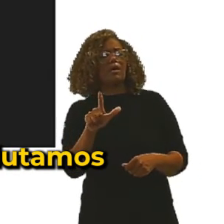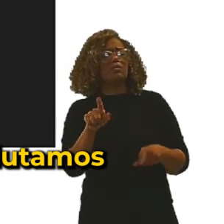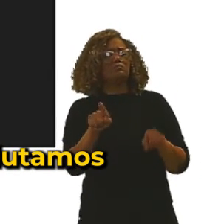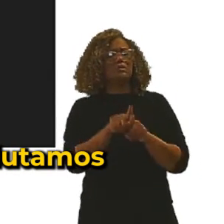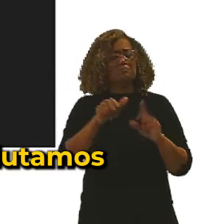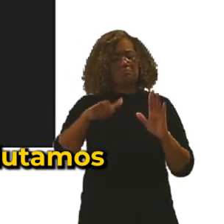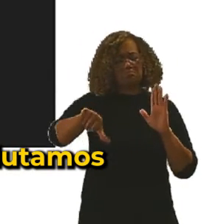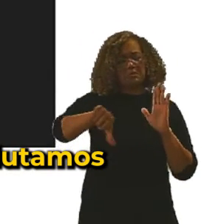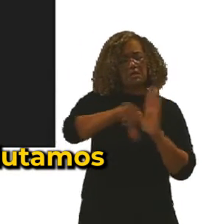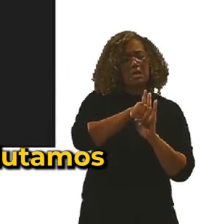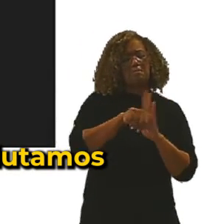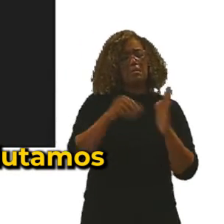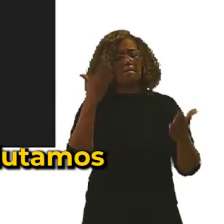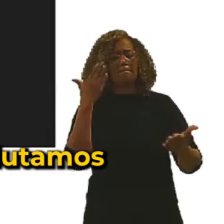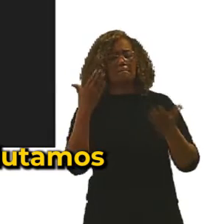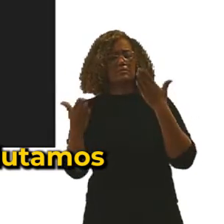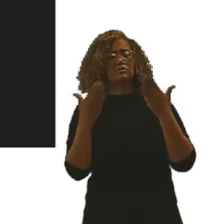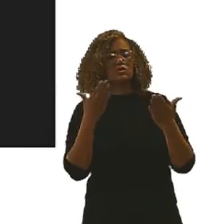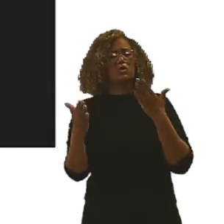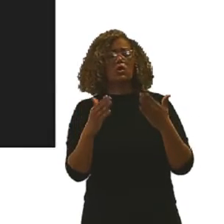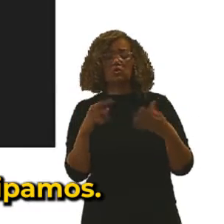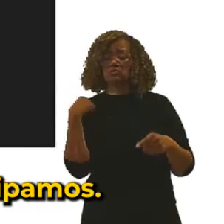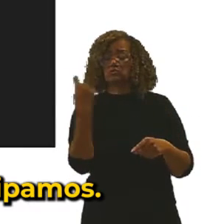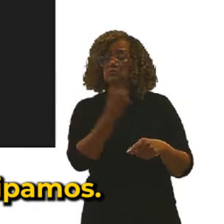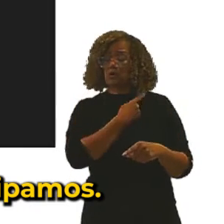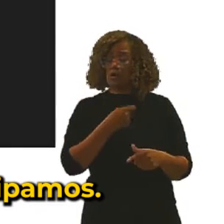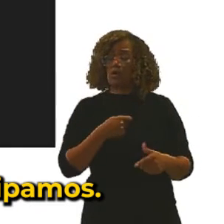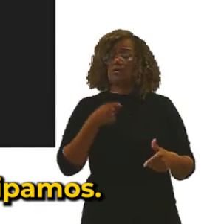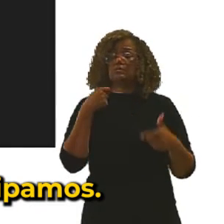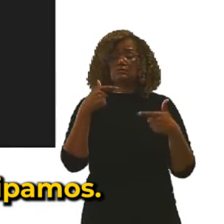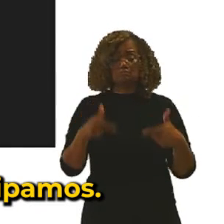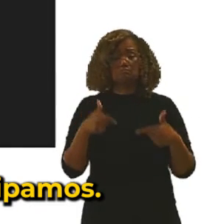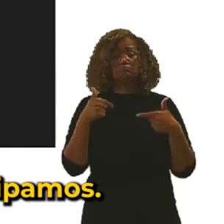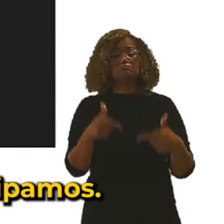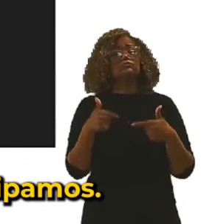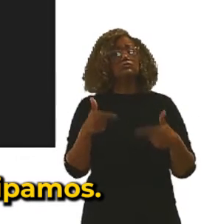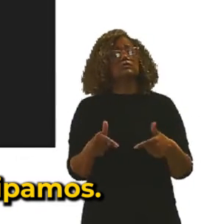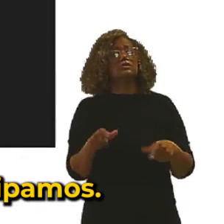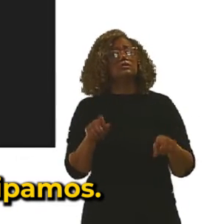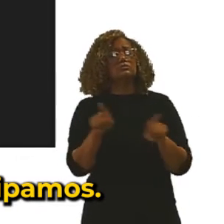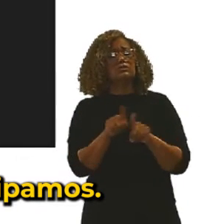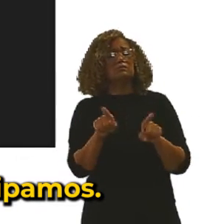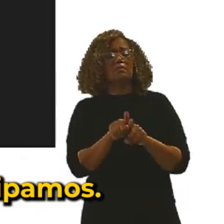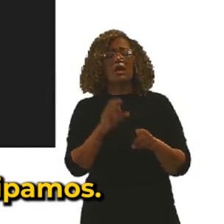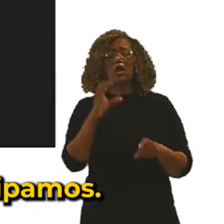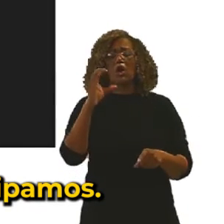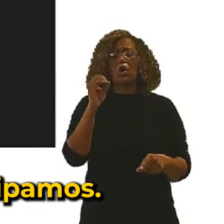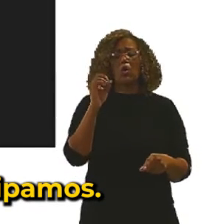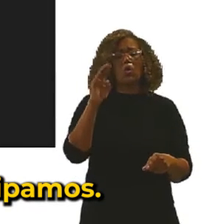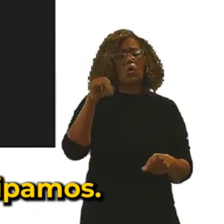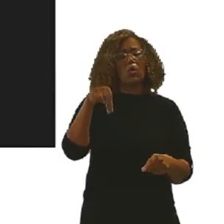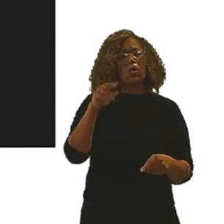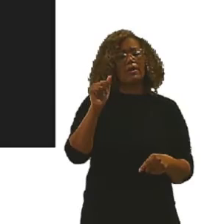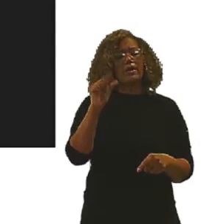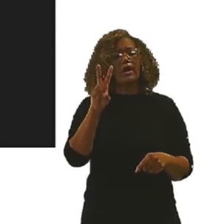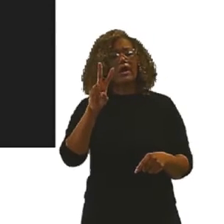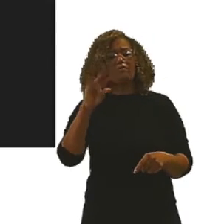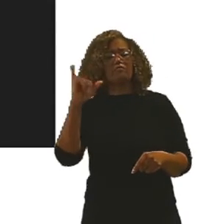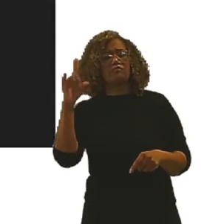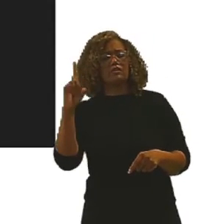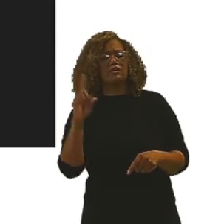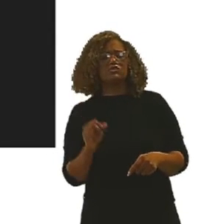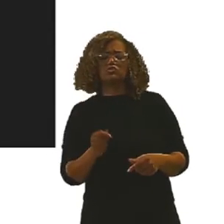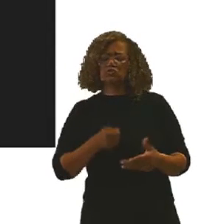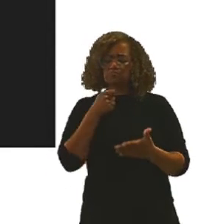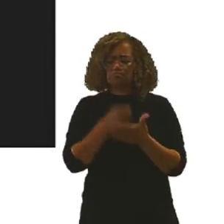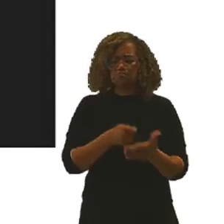de violência psicológica, que lutamos muito por ele, né, tanto pelo Fonavide, né, fizemos lives, participamos,